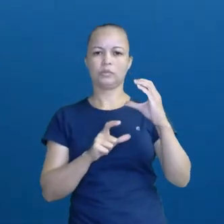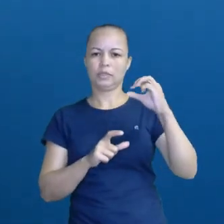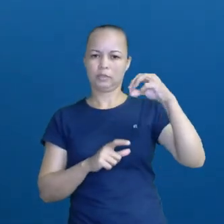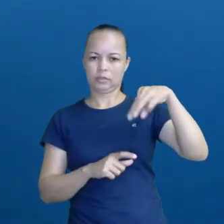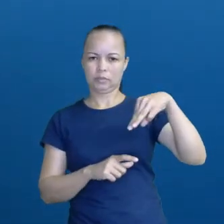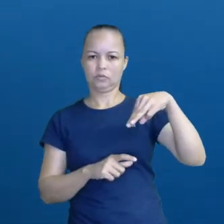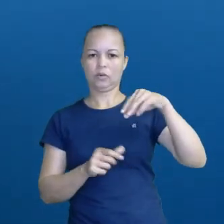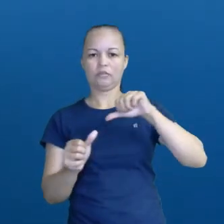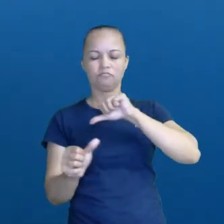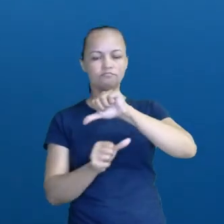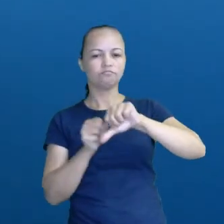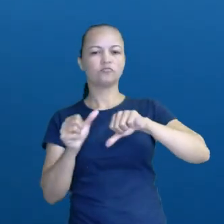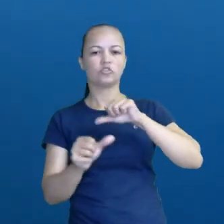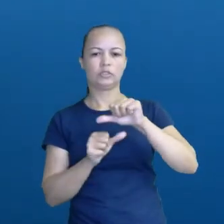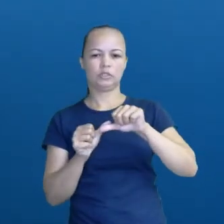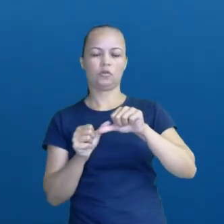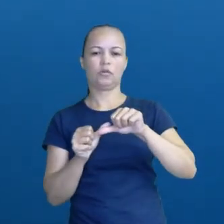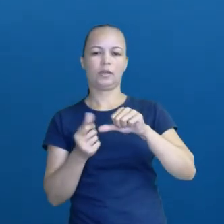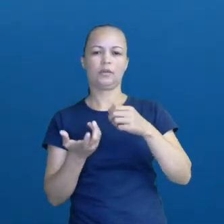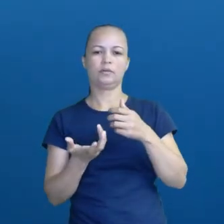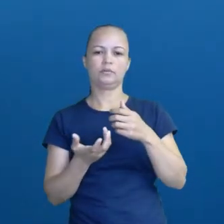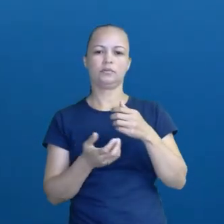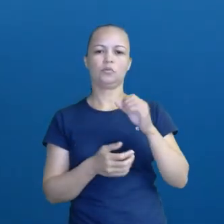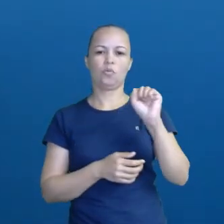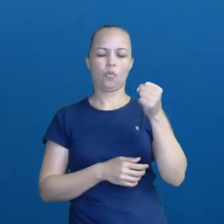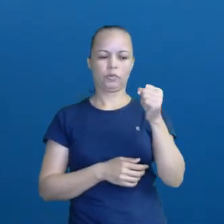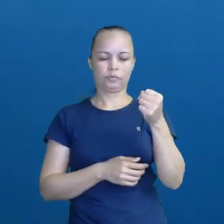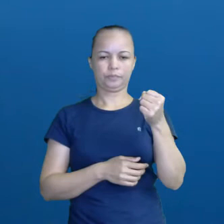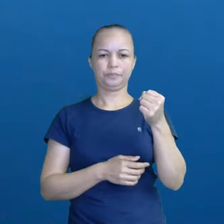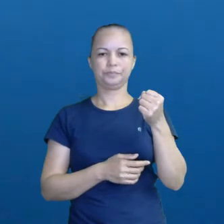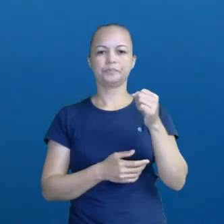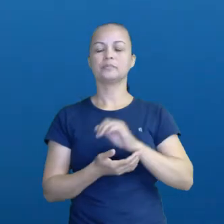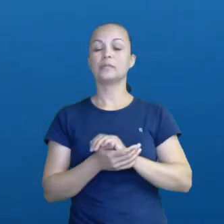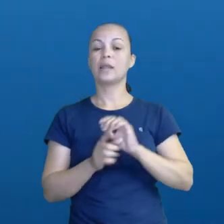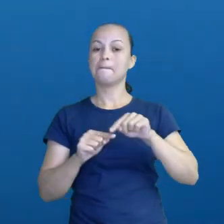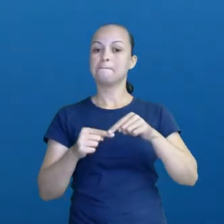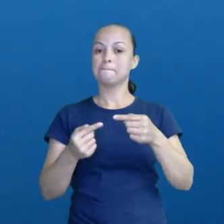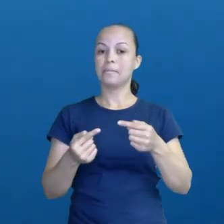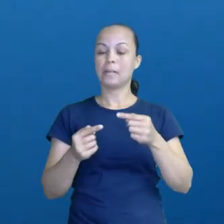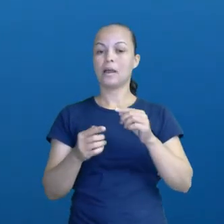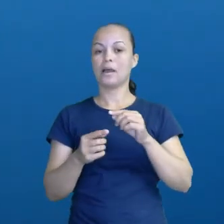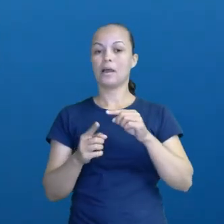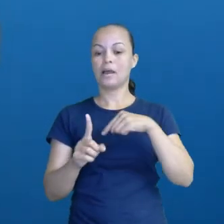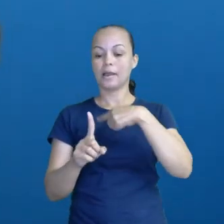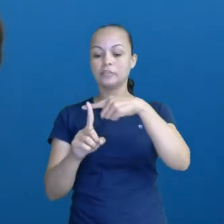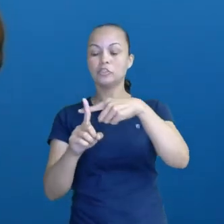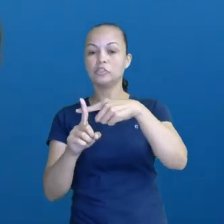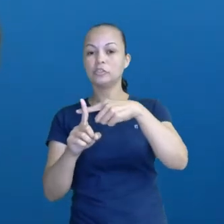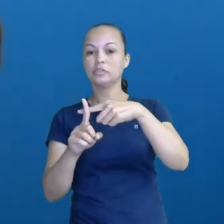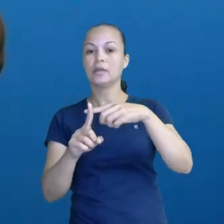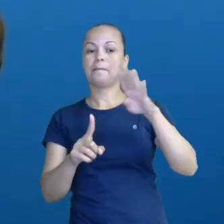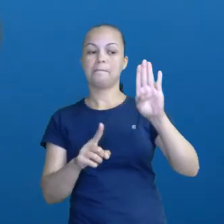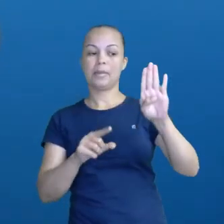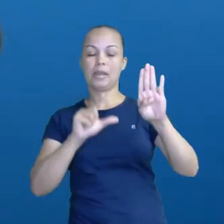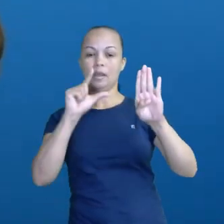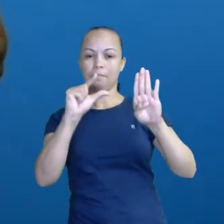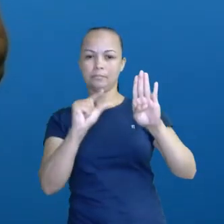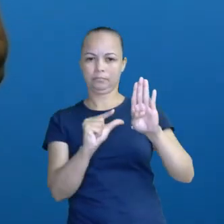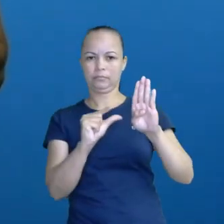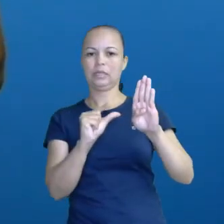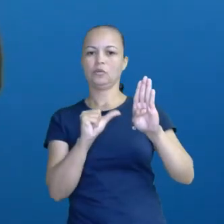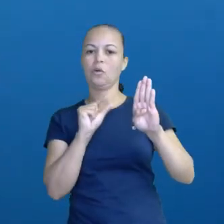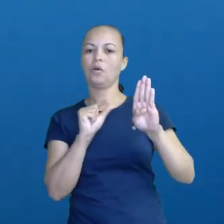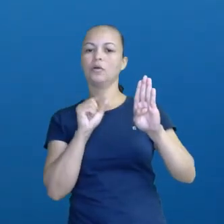aí você substitui o oito centímetros mas a minha base menor ou